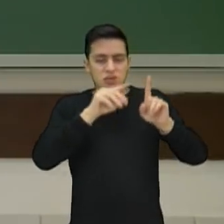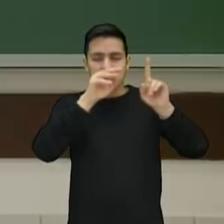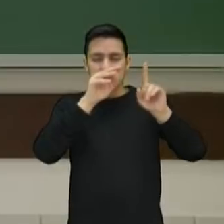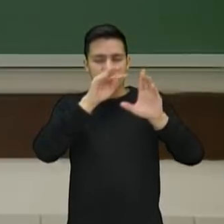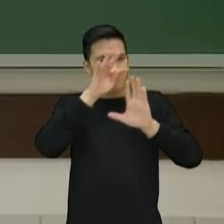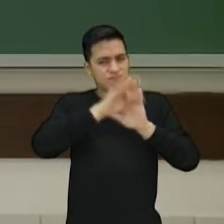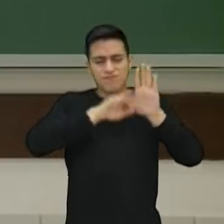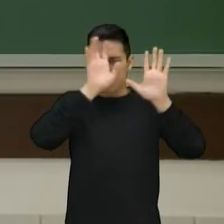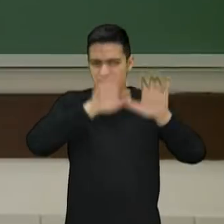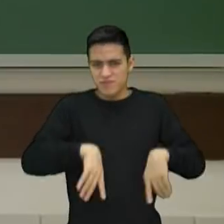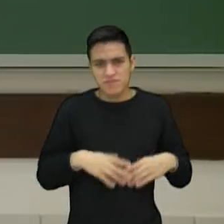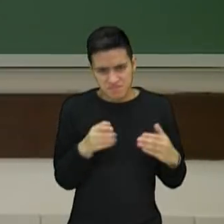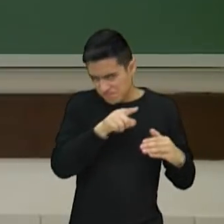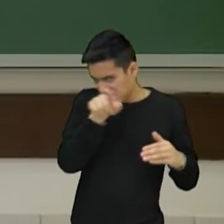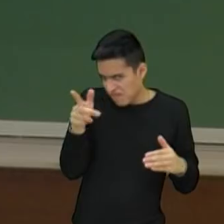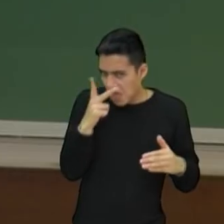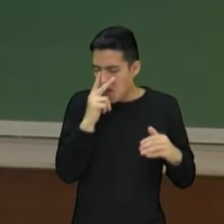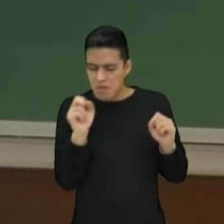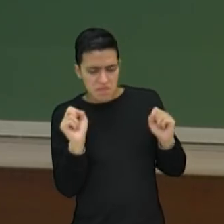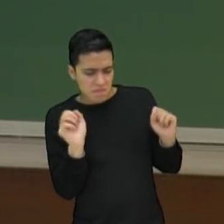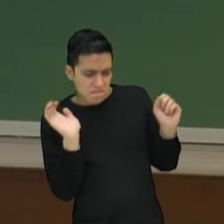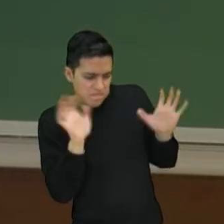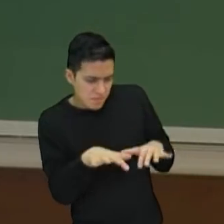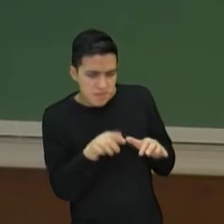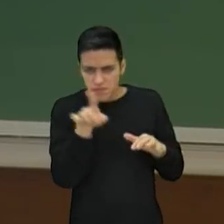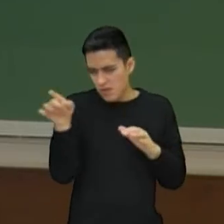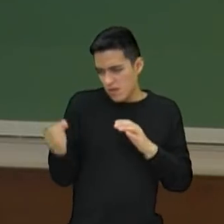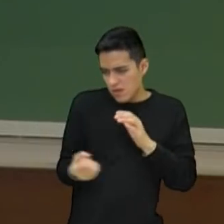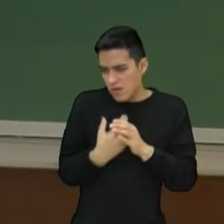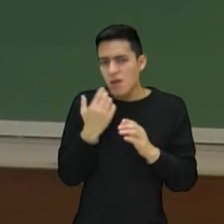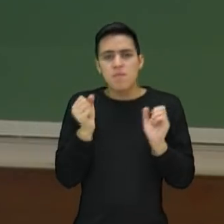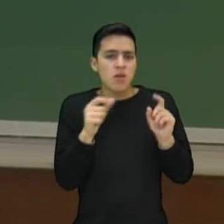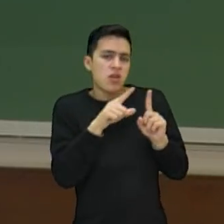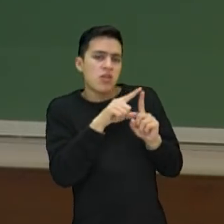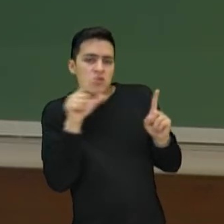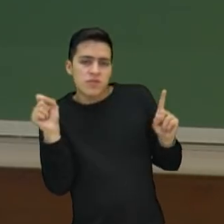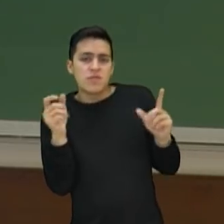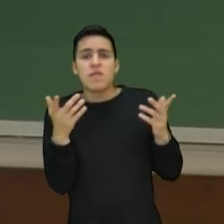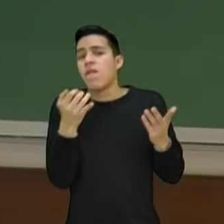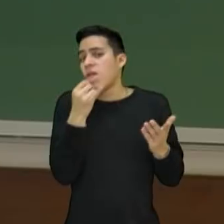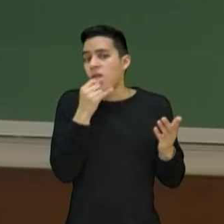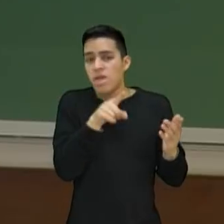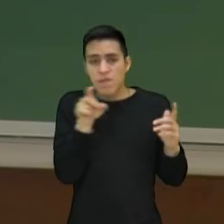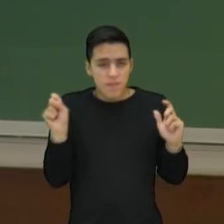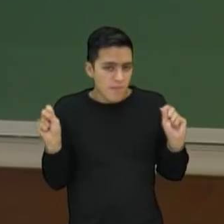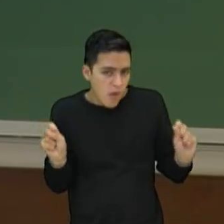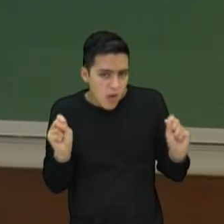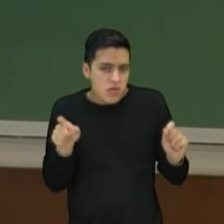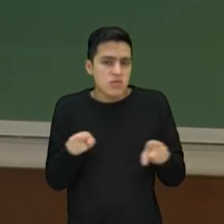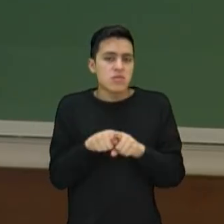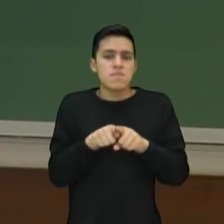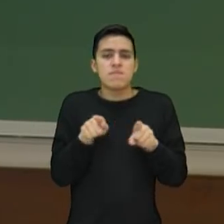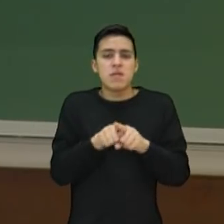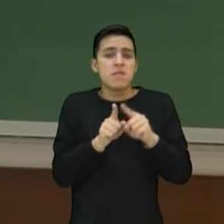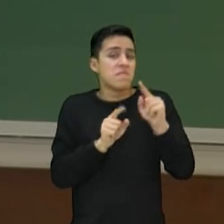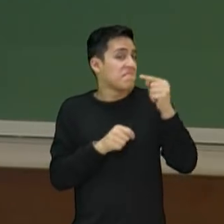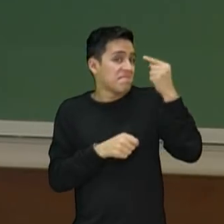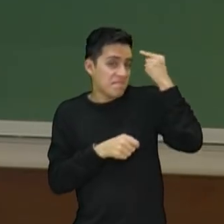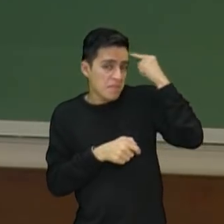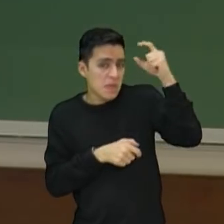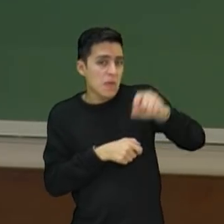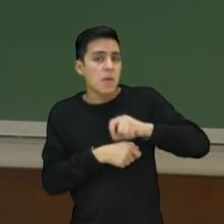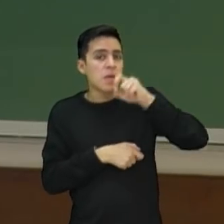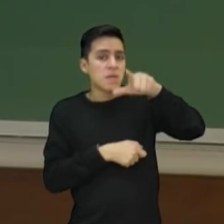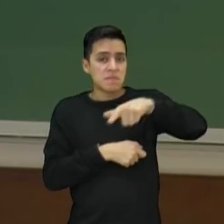comentar tema que eu achei interessante. Você cria um blog, pode ser digital, até mesmo nós podemos pensar que